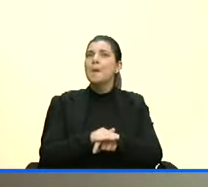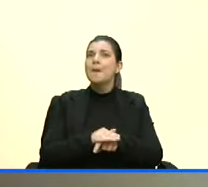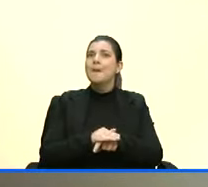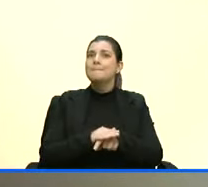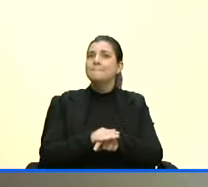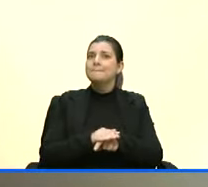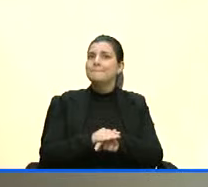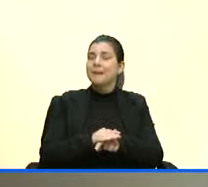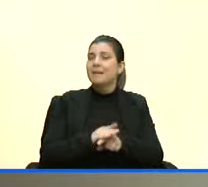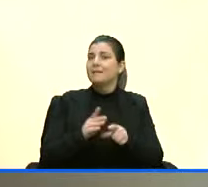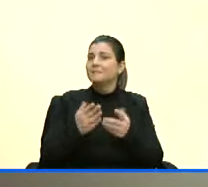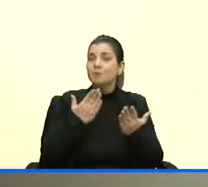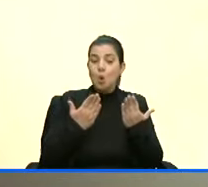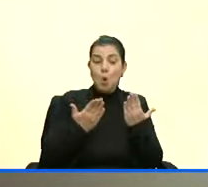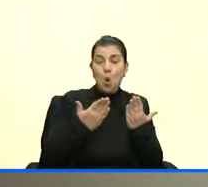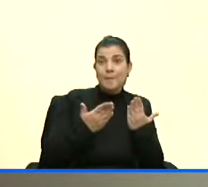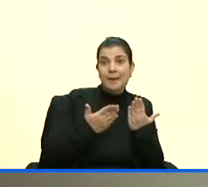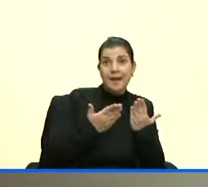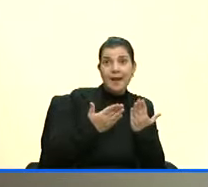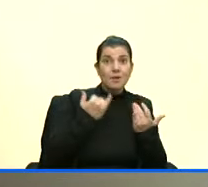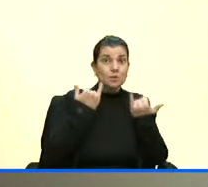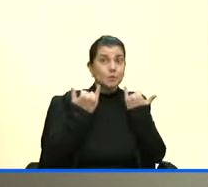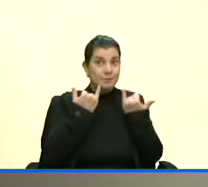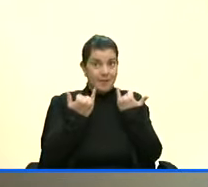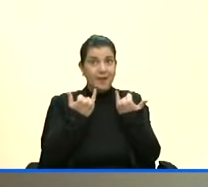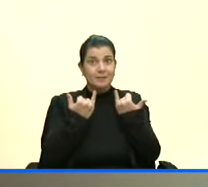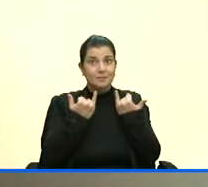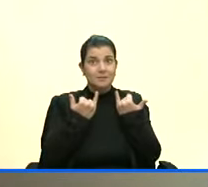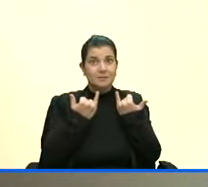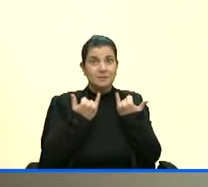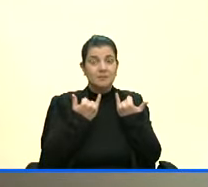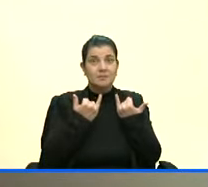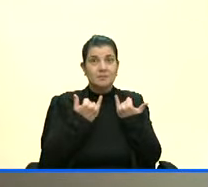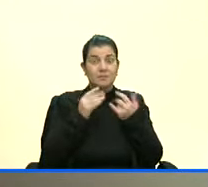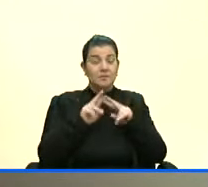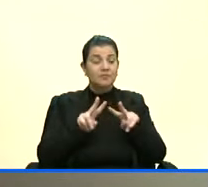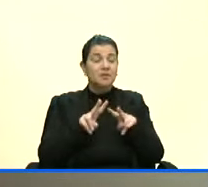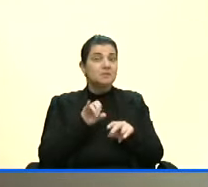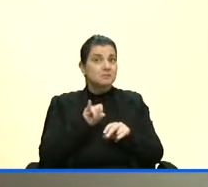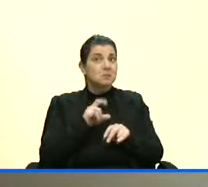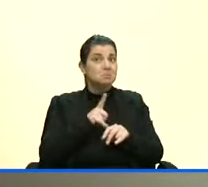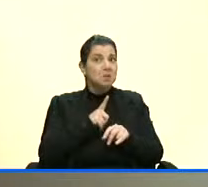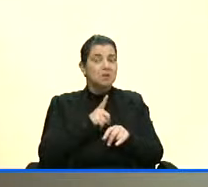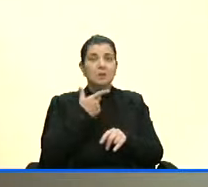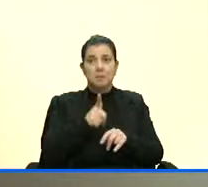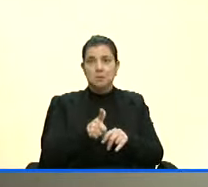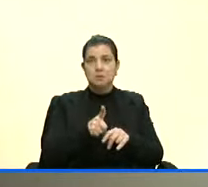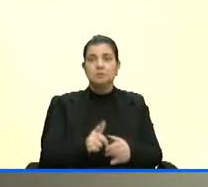confrontar com os dados deles, né? Se não haveria a mesma repetição do nome.